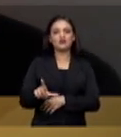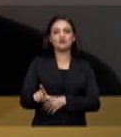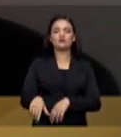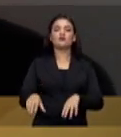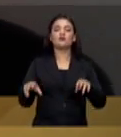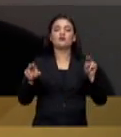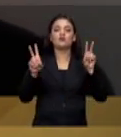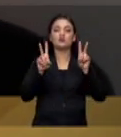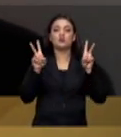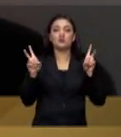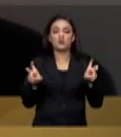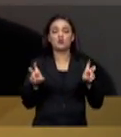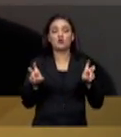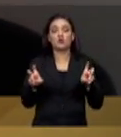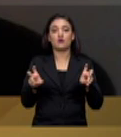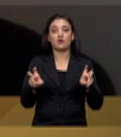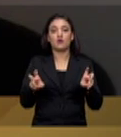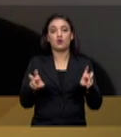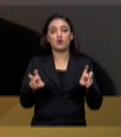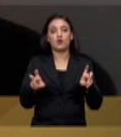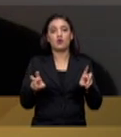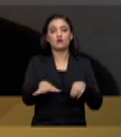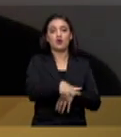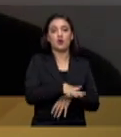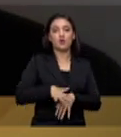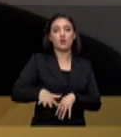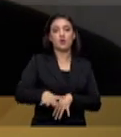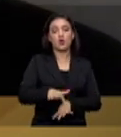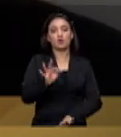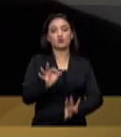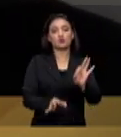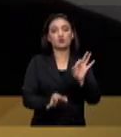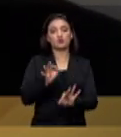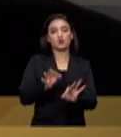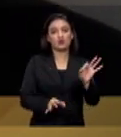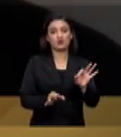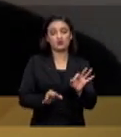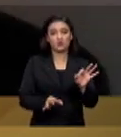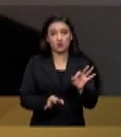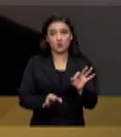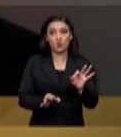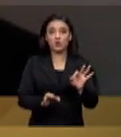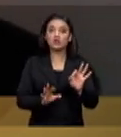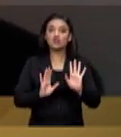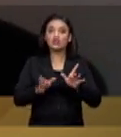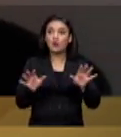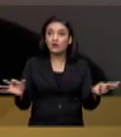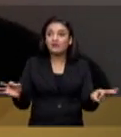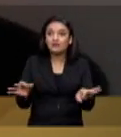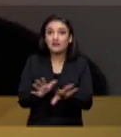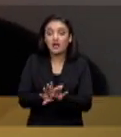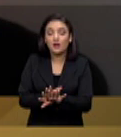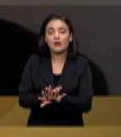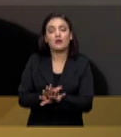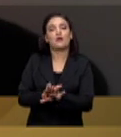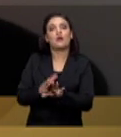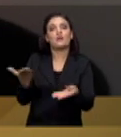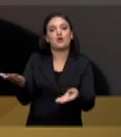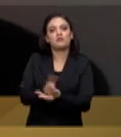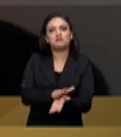do órgão julgador após o julgamento do mérito. Requerem